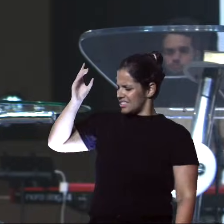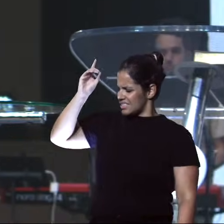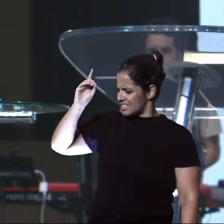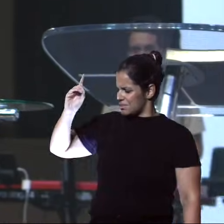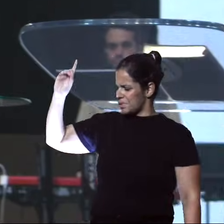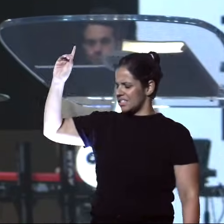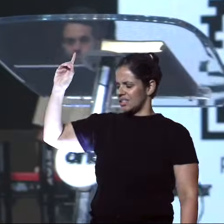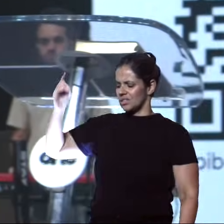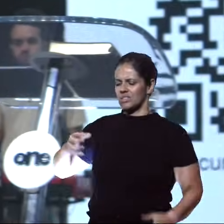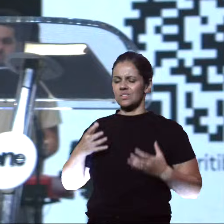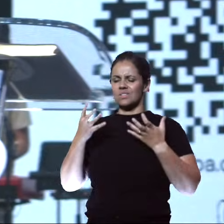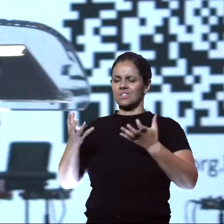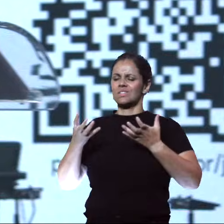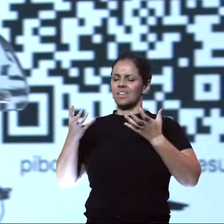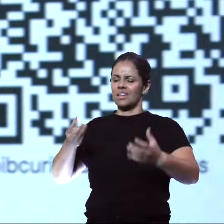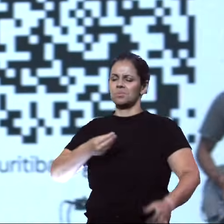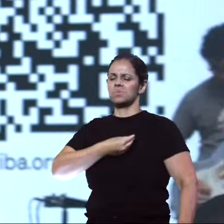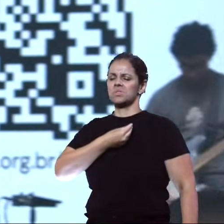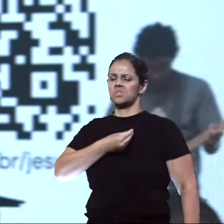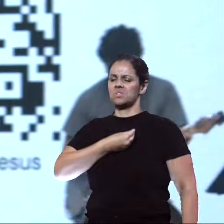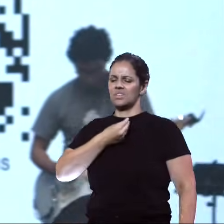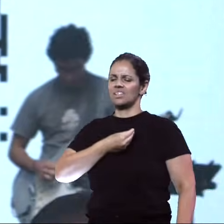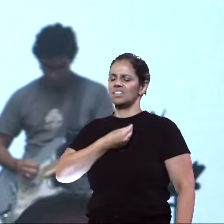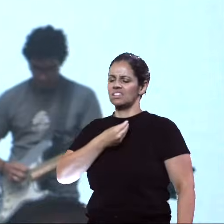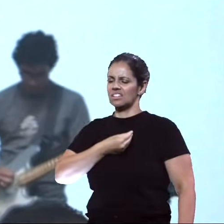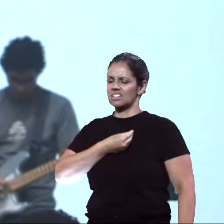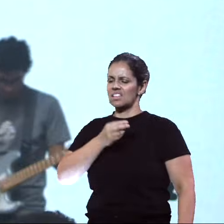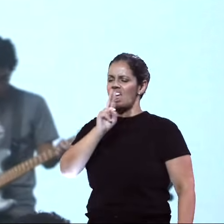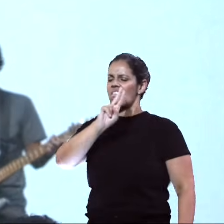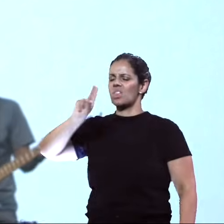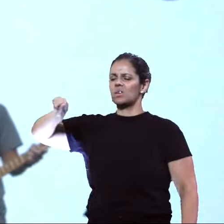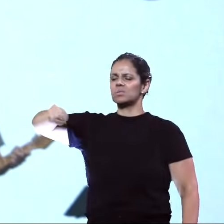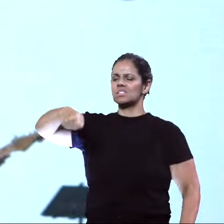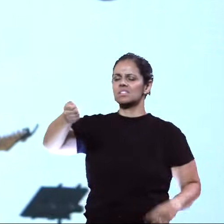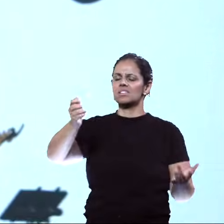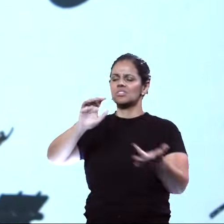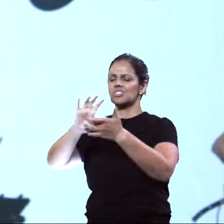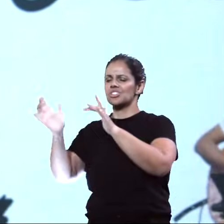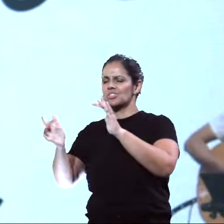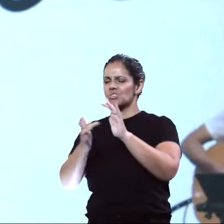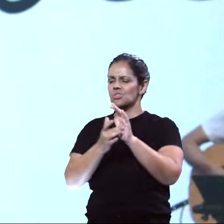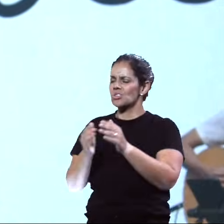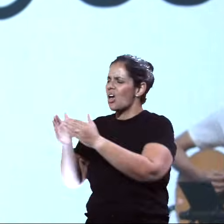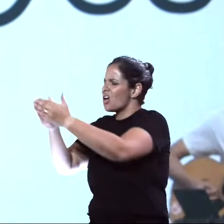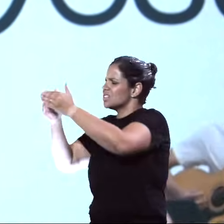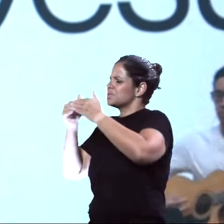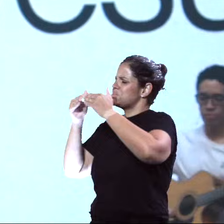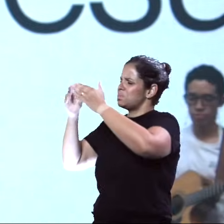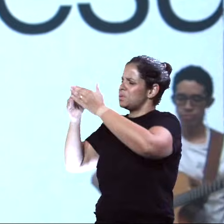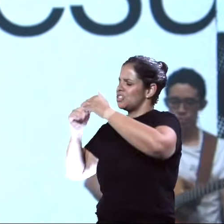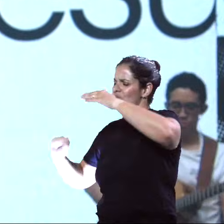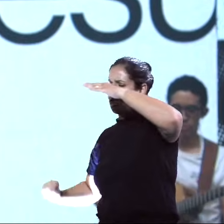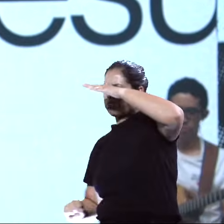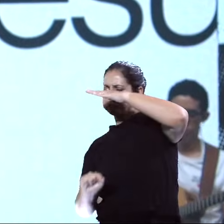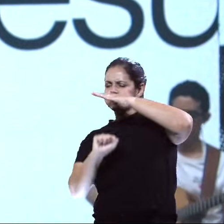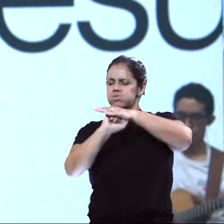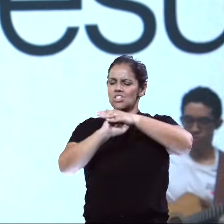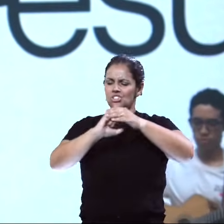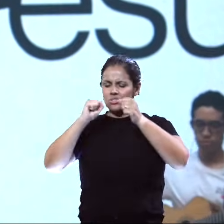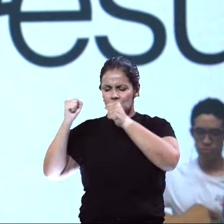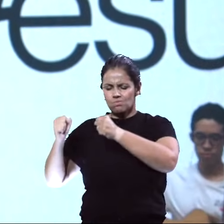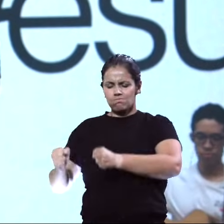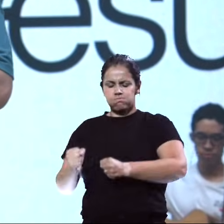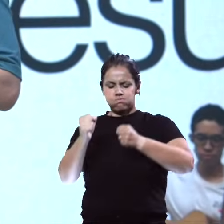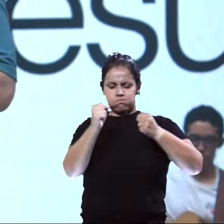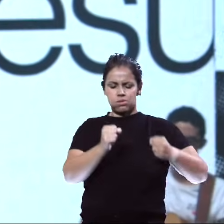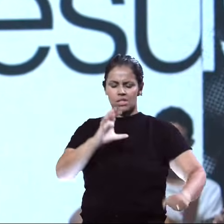Nós queremos viver assim, Senhor, em nome de Jesus. Enche-nos do Teu poder, enche-nos do Teu amor, enche-nos da